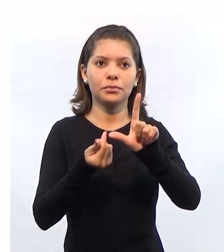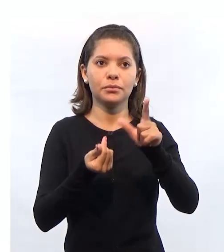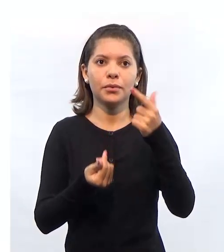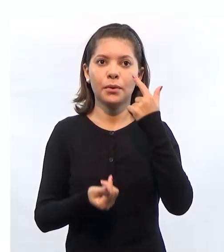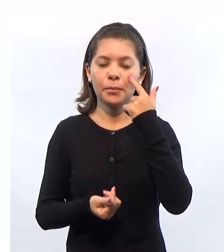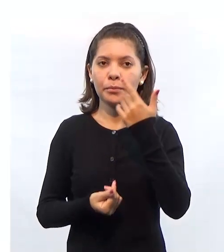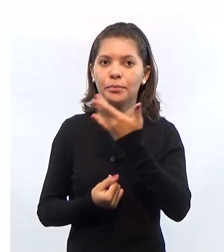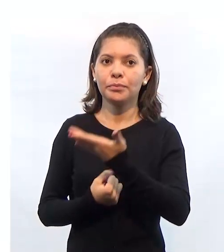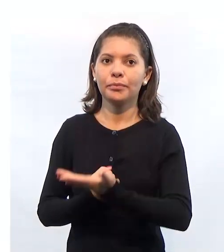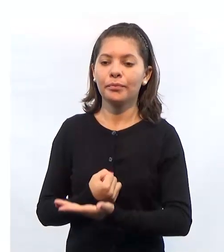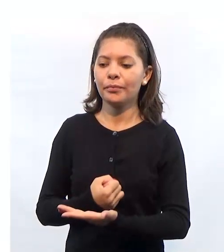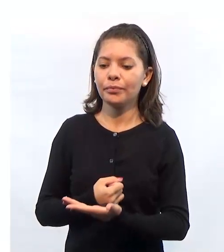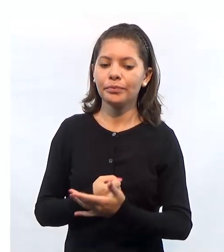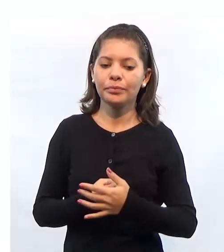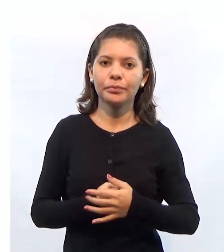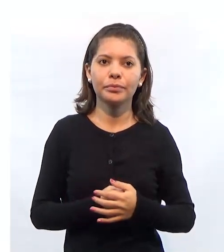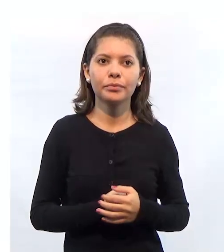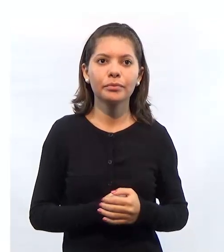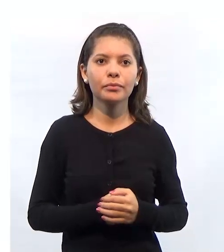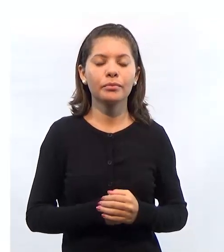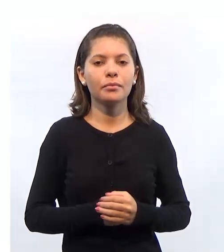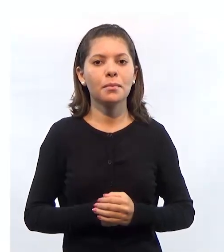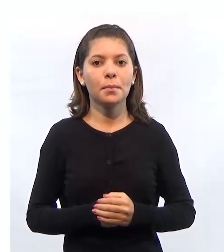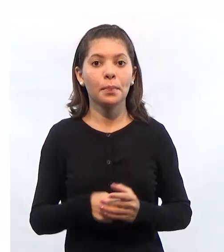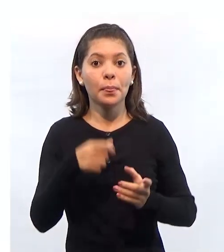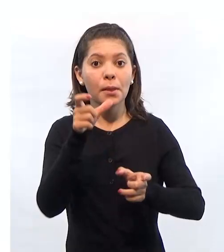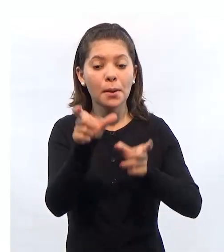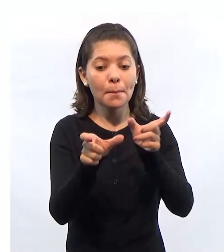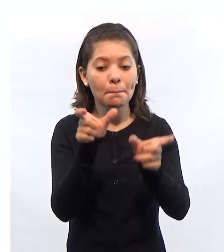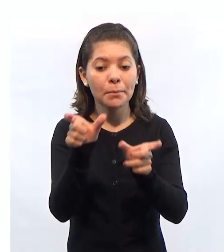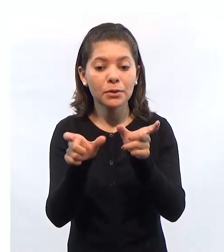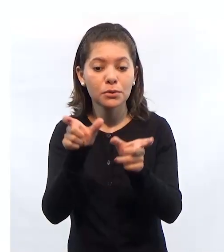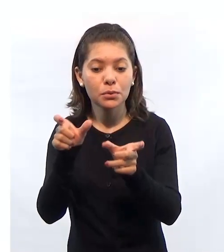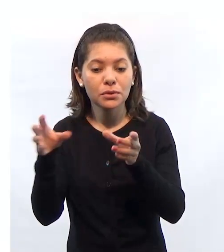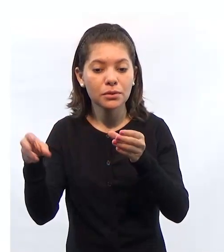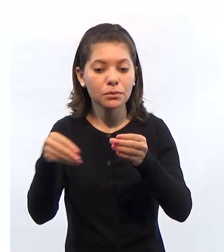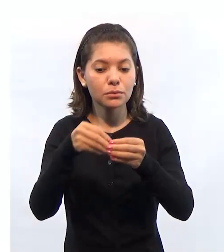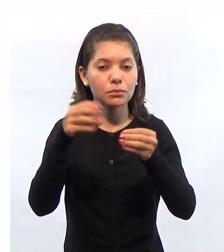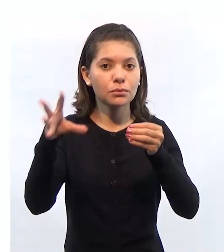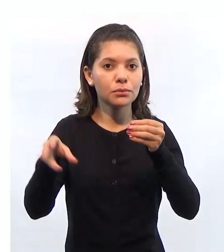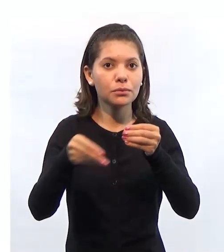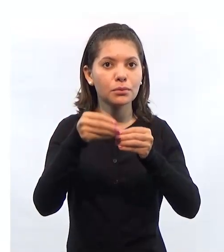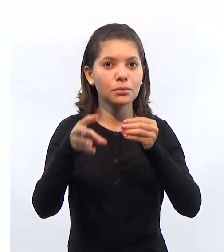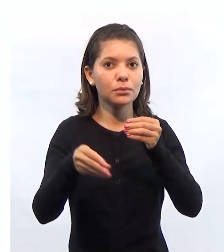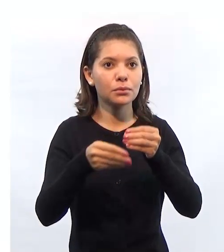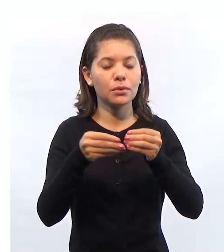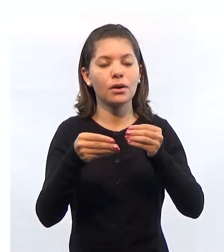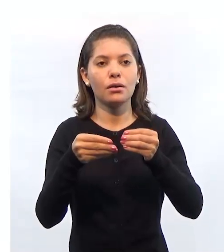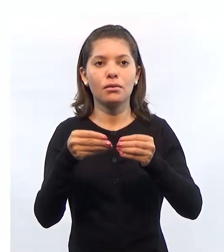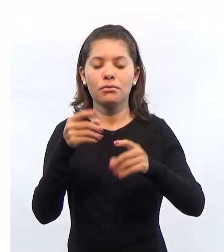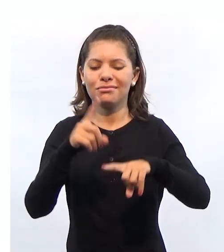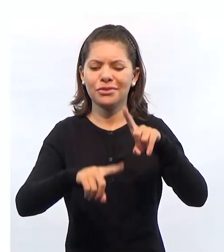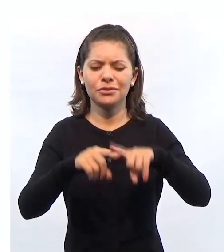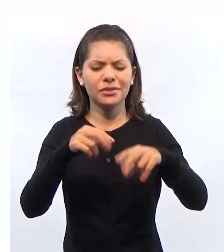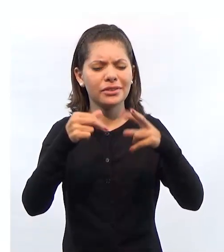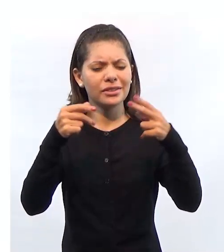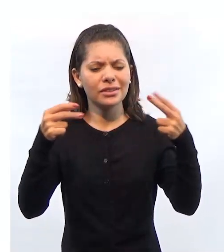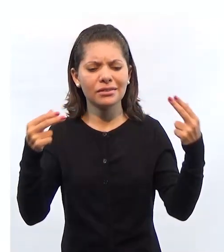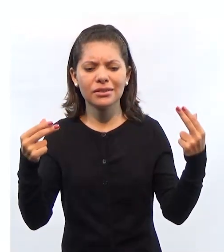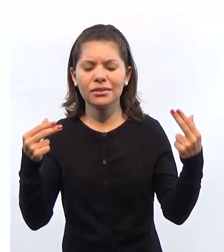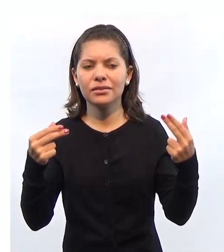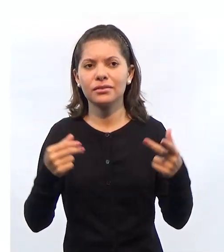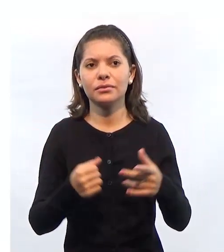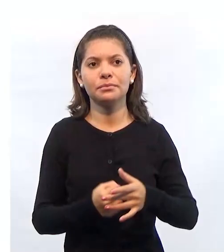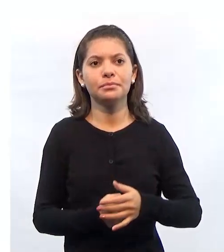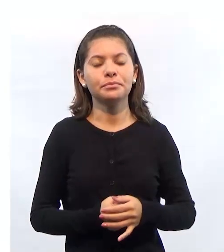Então nós temos a cadeia de fornecedores, que são aquelas pessoas que abastecem a empresa com os insumos, com